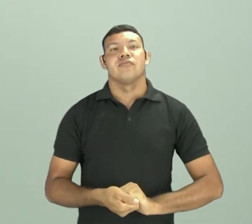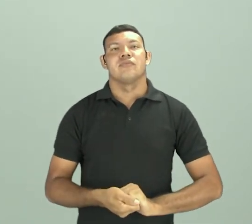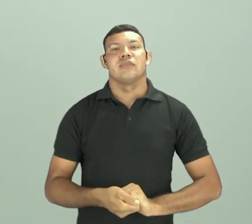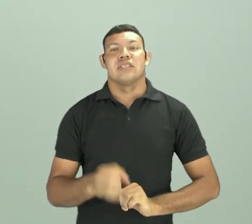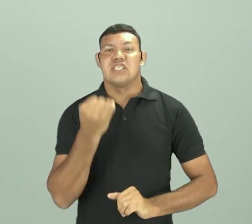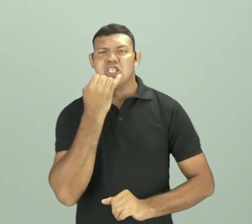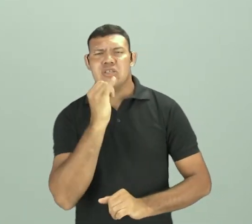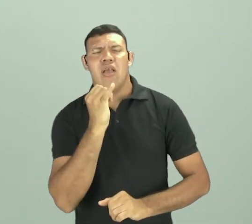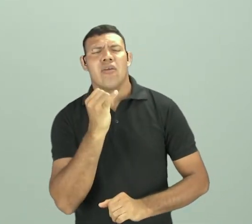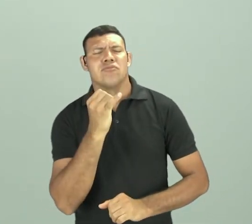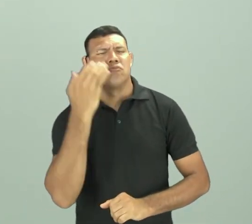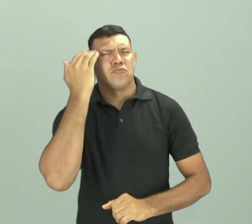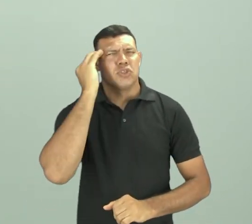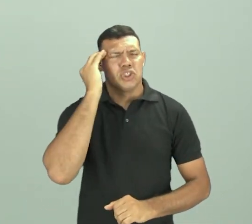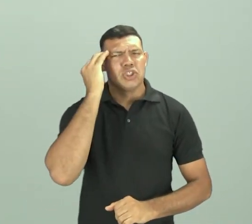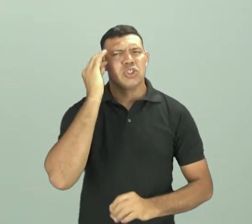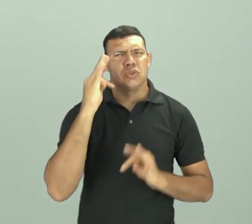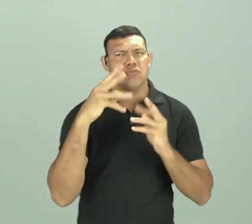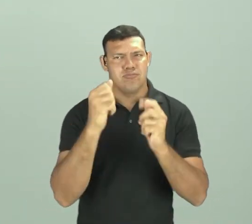on and check the answers, right?